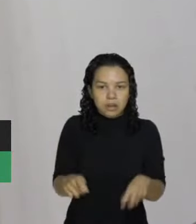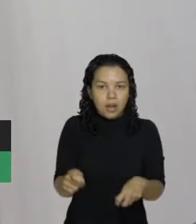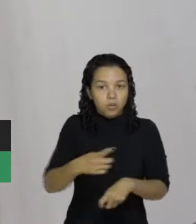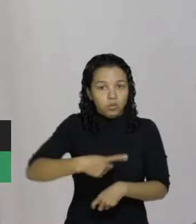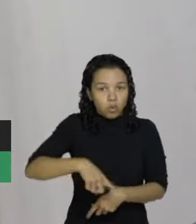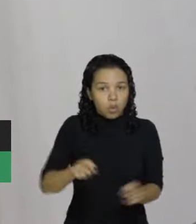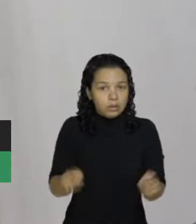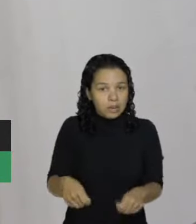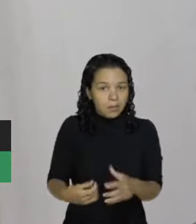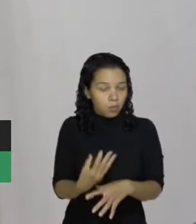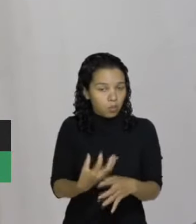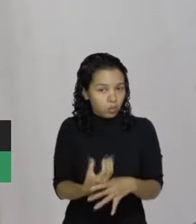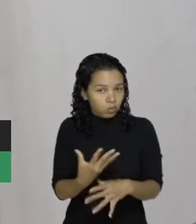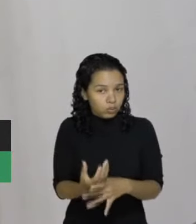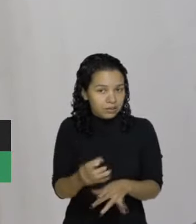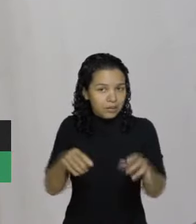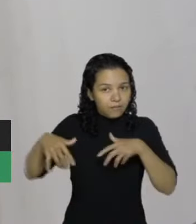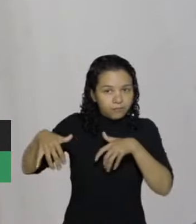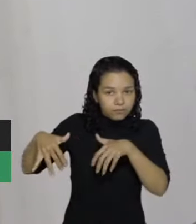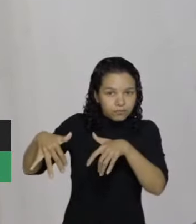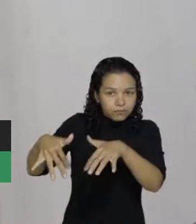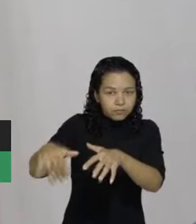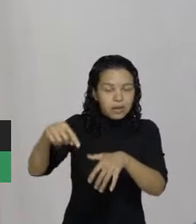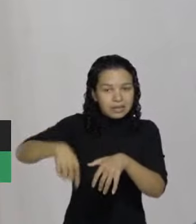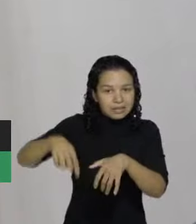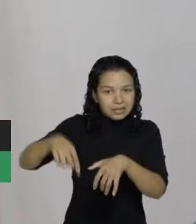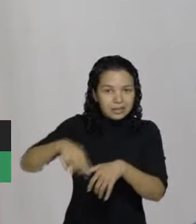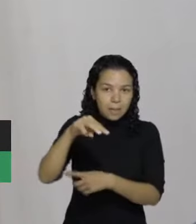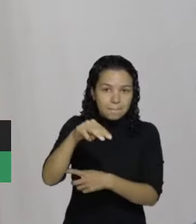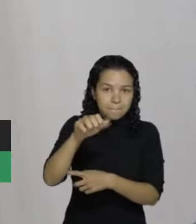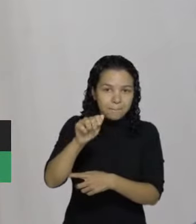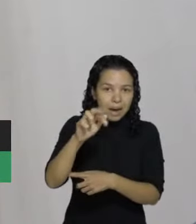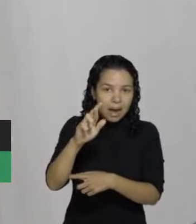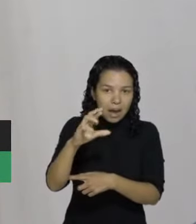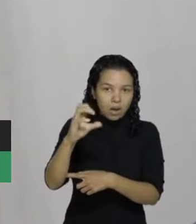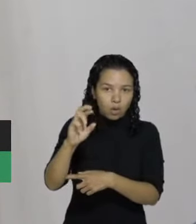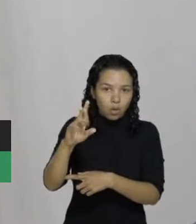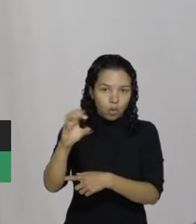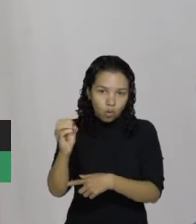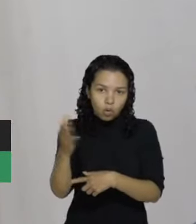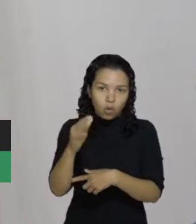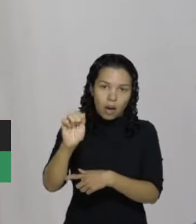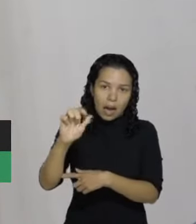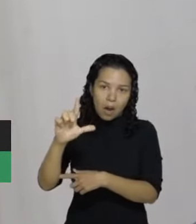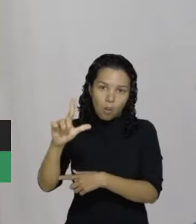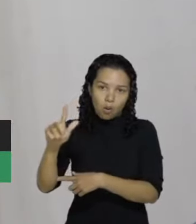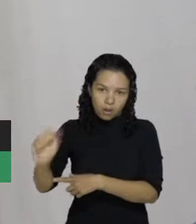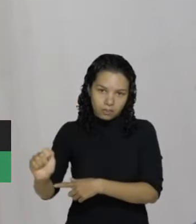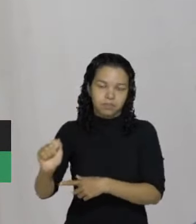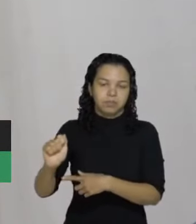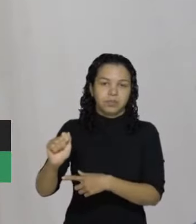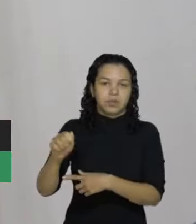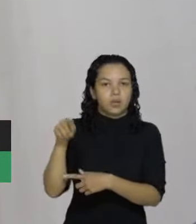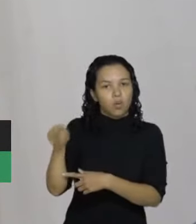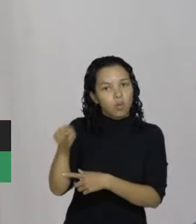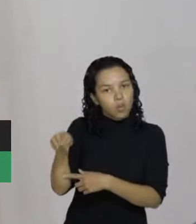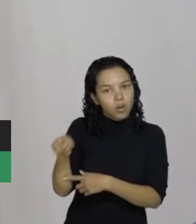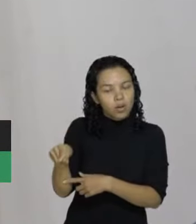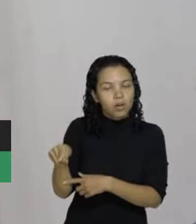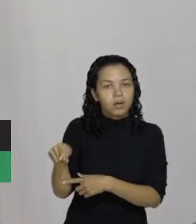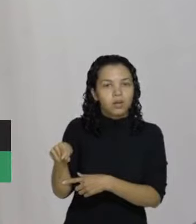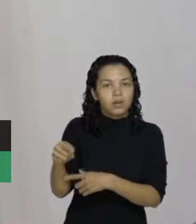produzir os fertilizantes aqui, através da macroalga. E os produtores já estão fazendo isso. Então, é um mercado